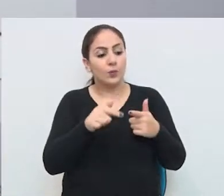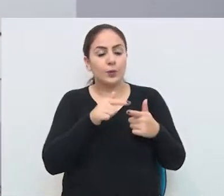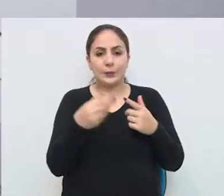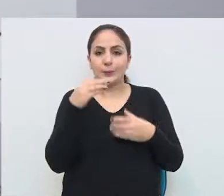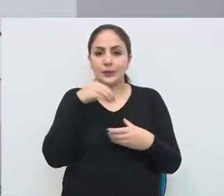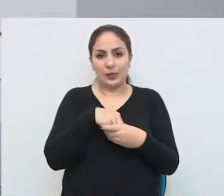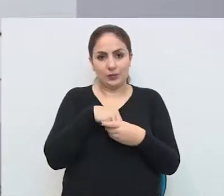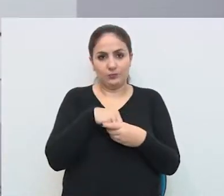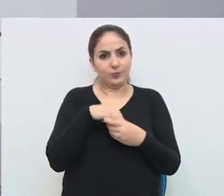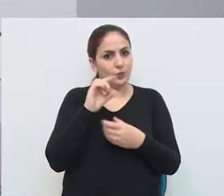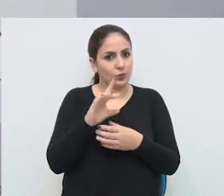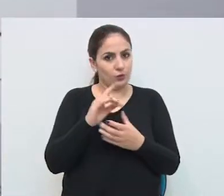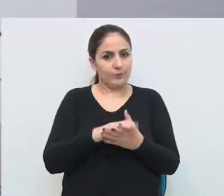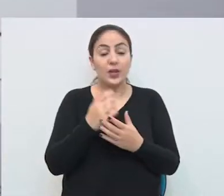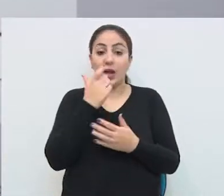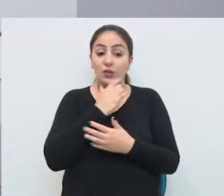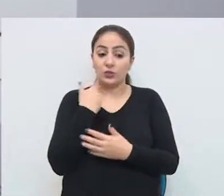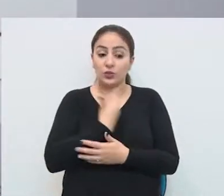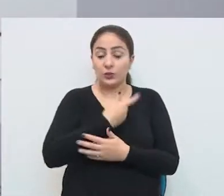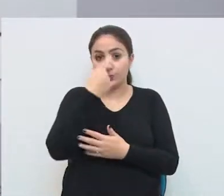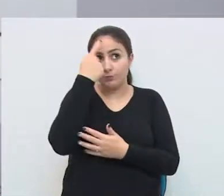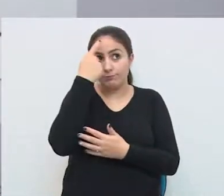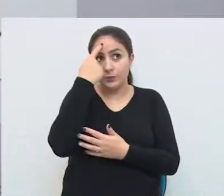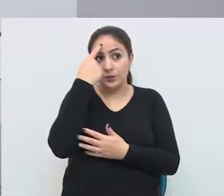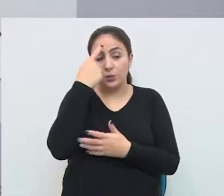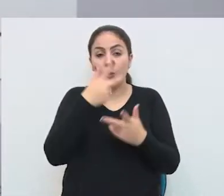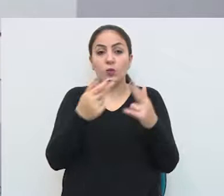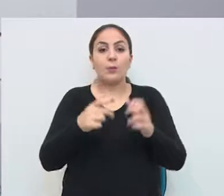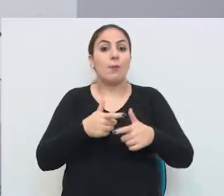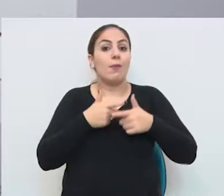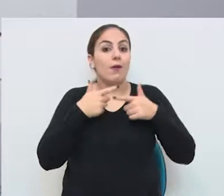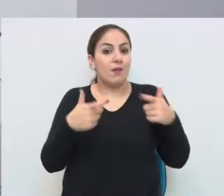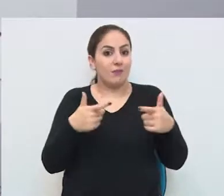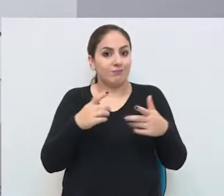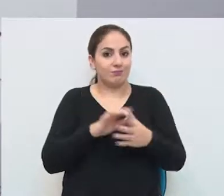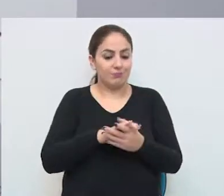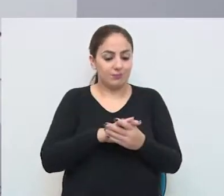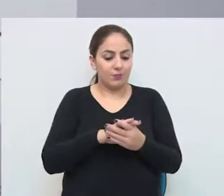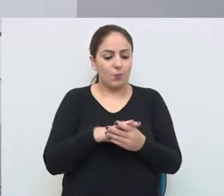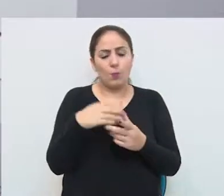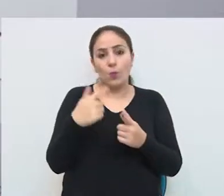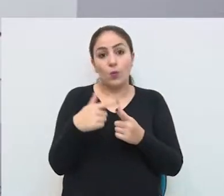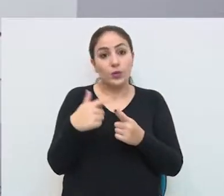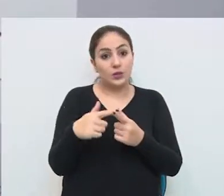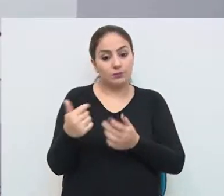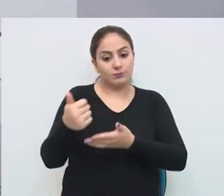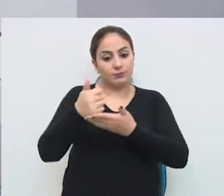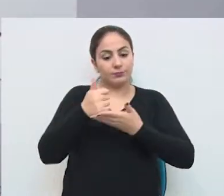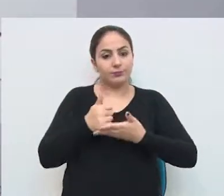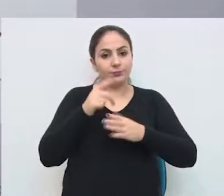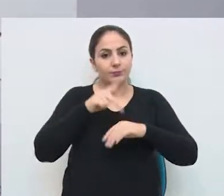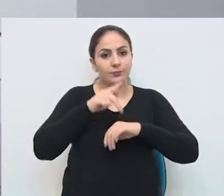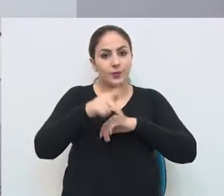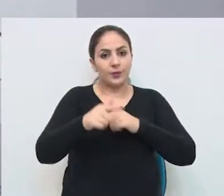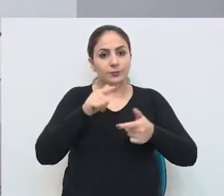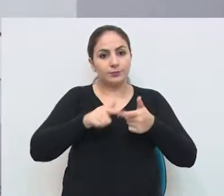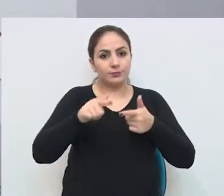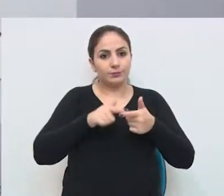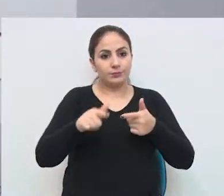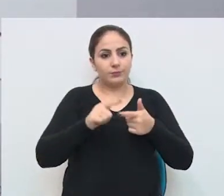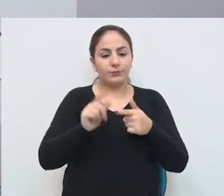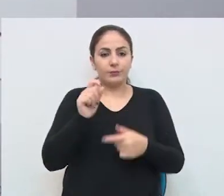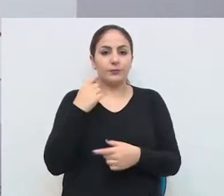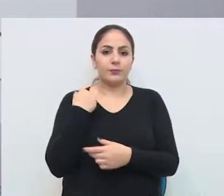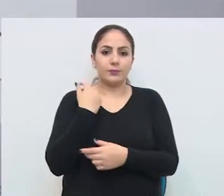os problemas internos só. Acho que nós temos que pensar numa conjuntura maior, né? Por que não trazer para Passo Fundo um